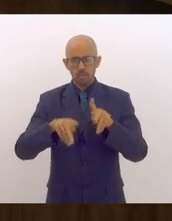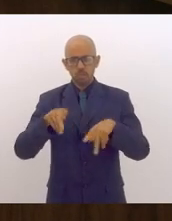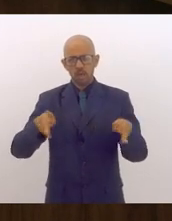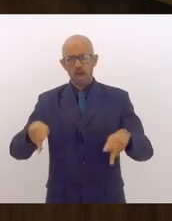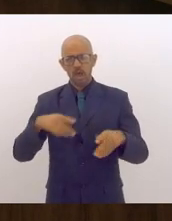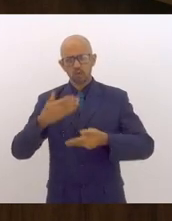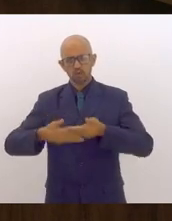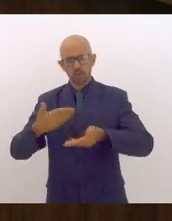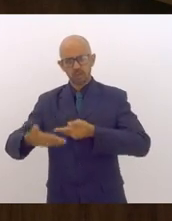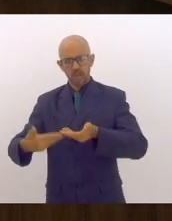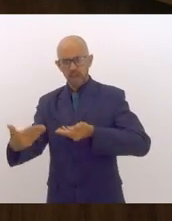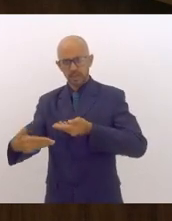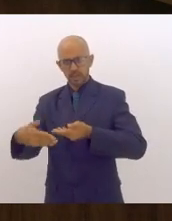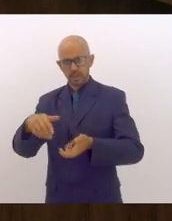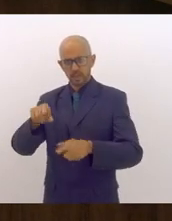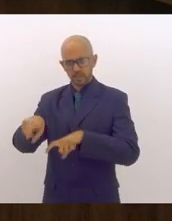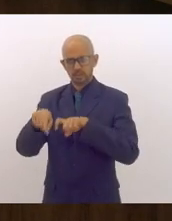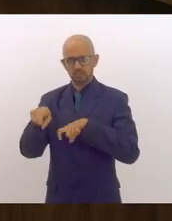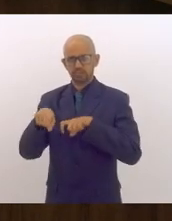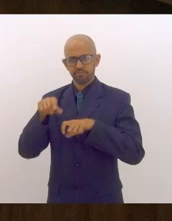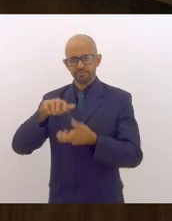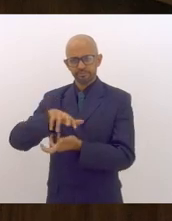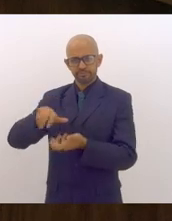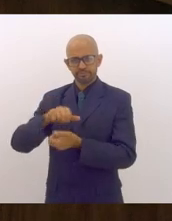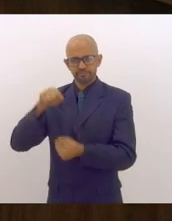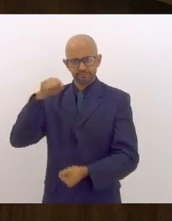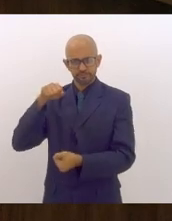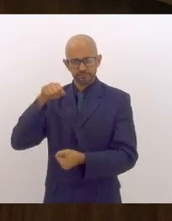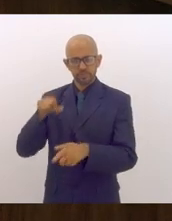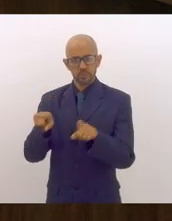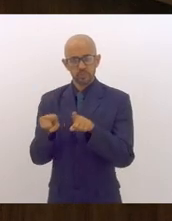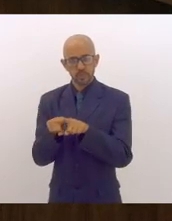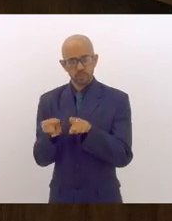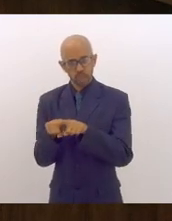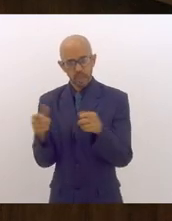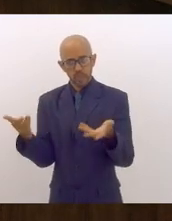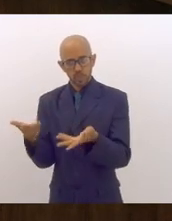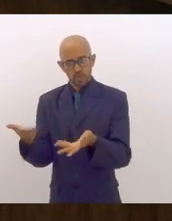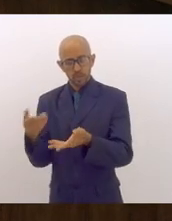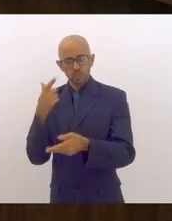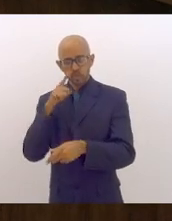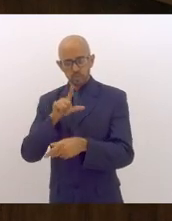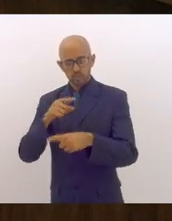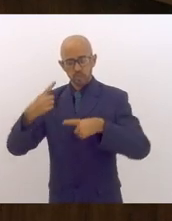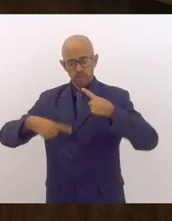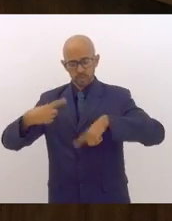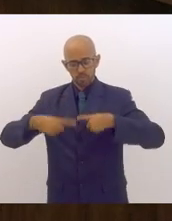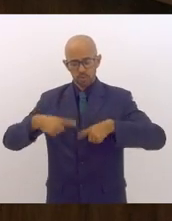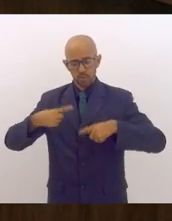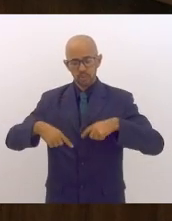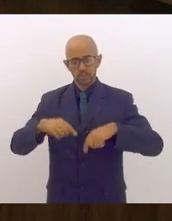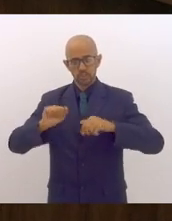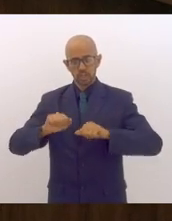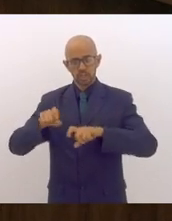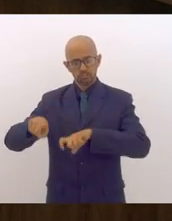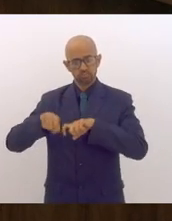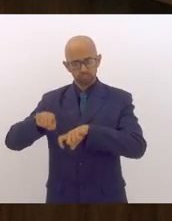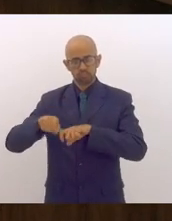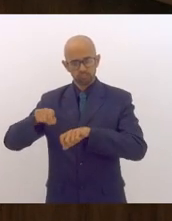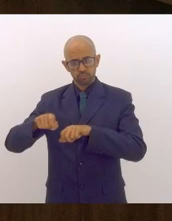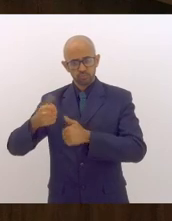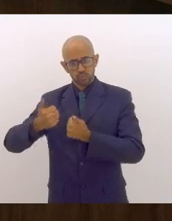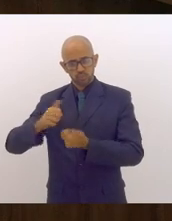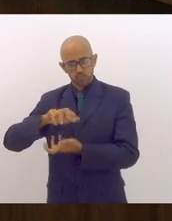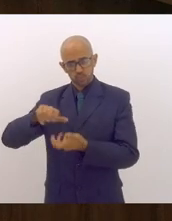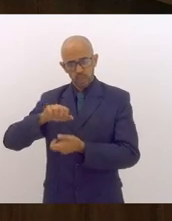da Agroecologia. E agora a gente garantiu que esta Política Estadual do Desenvolvimento Rural Sustentável, da